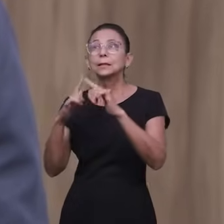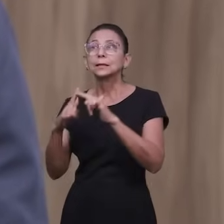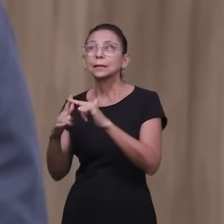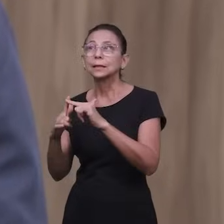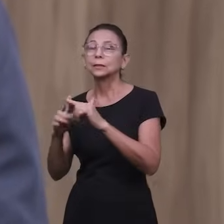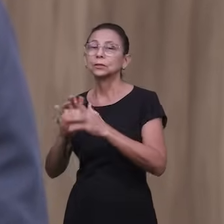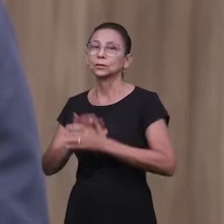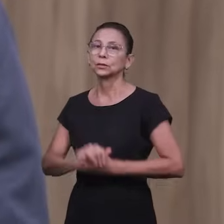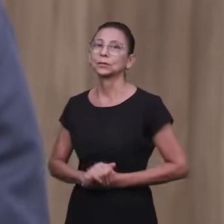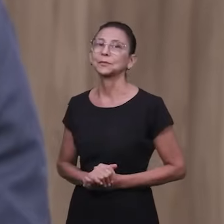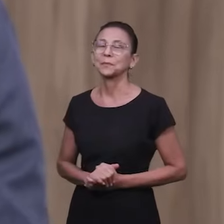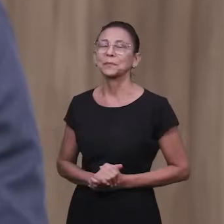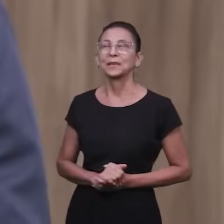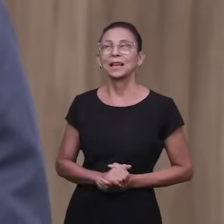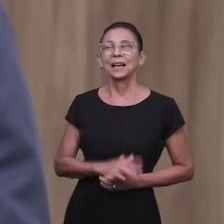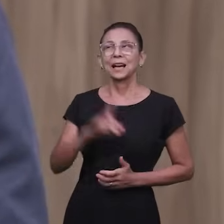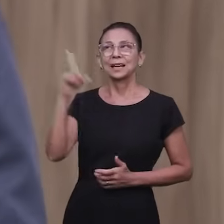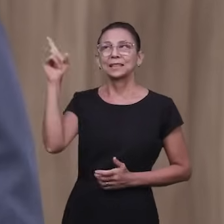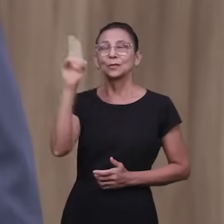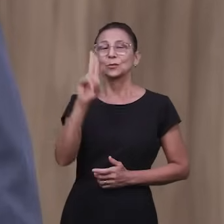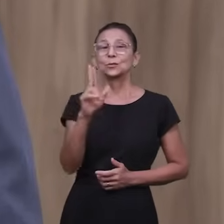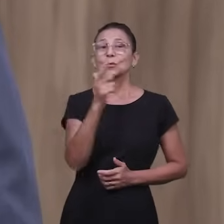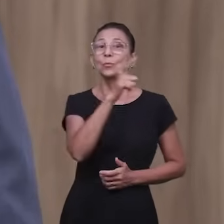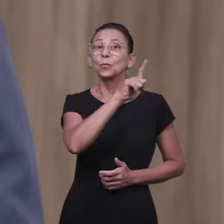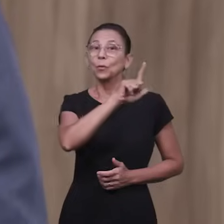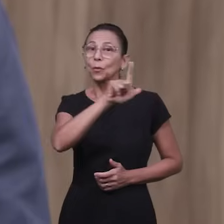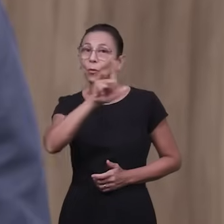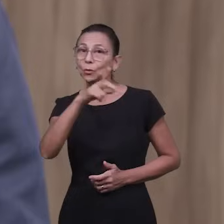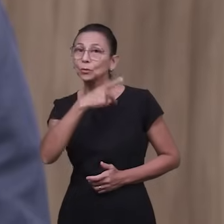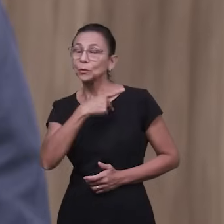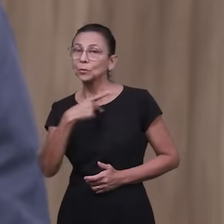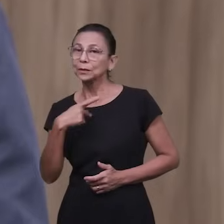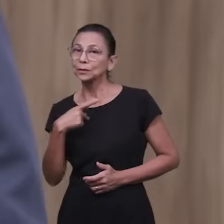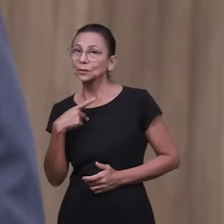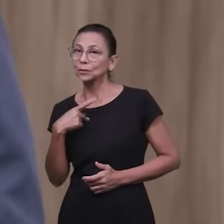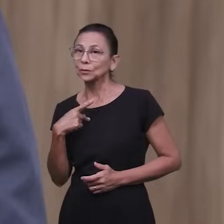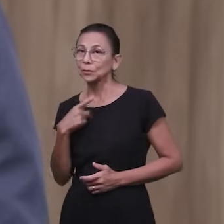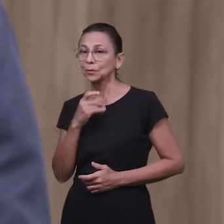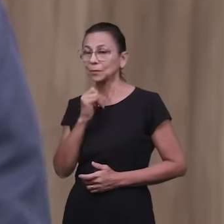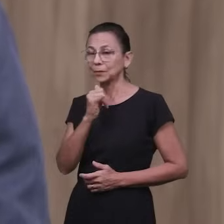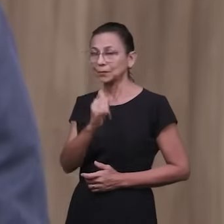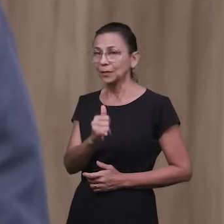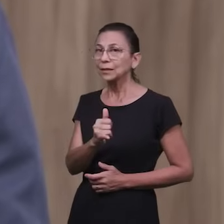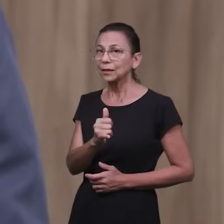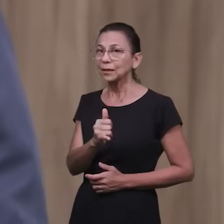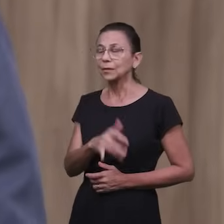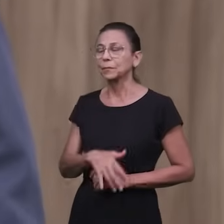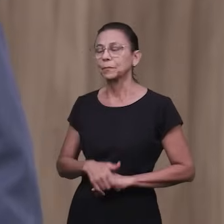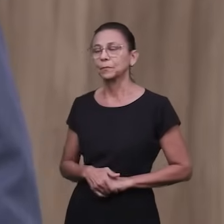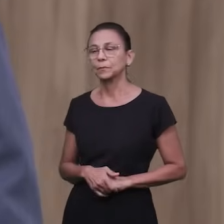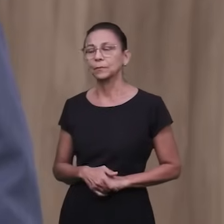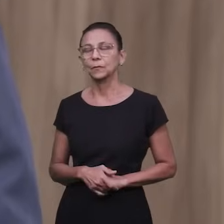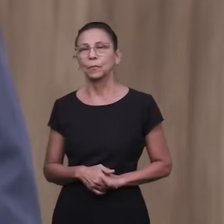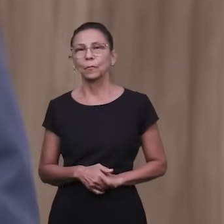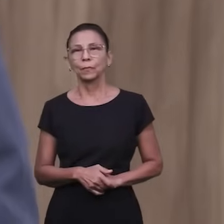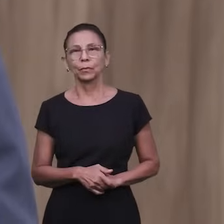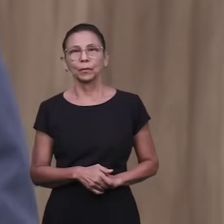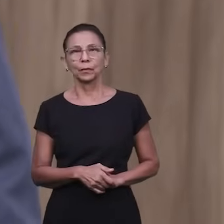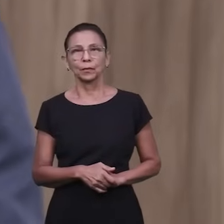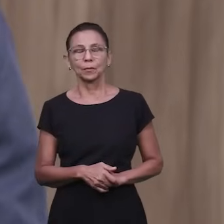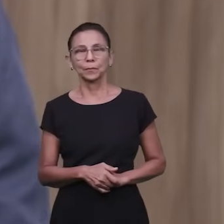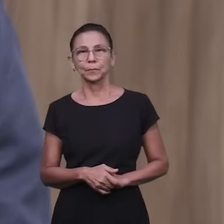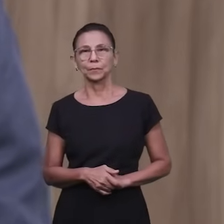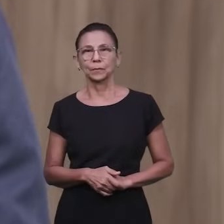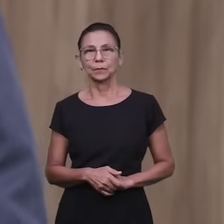Quando o outro pastor encontrou com ele e falou, olha, eu tenho um recado do Senhor para você, eu não sei o que está acontecendo, mas o Senhor mandou dizer que o ouvido do pastor